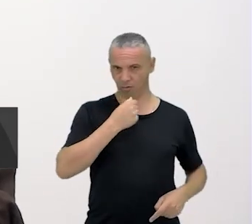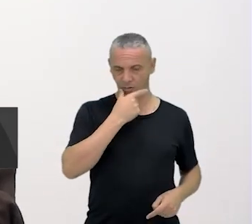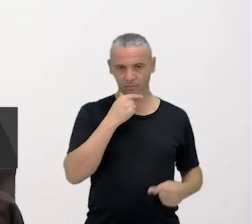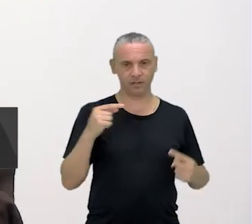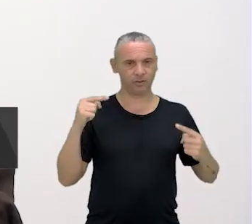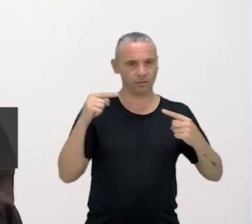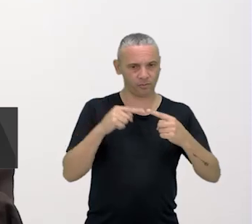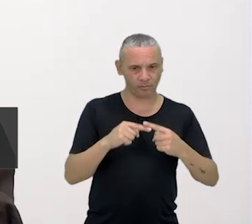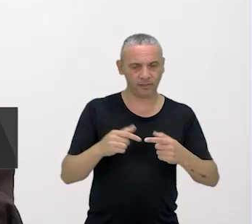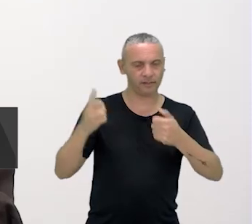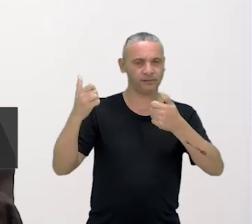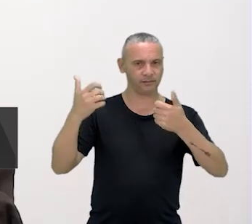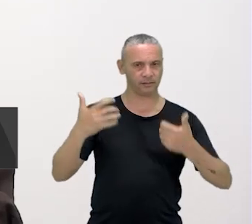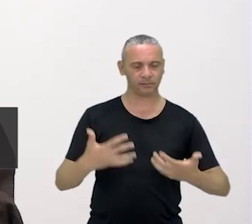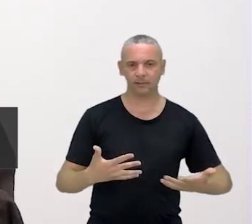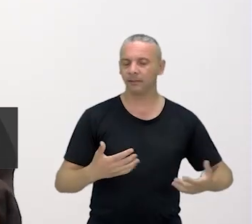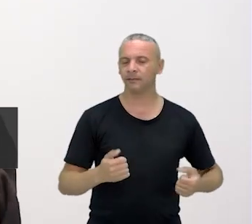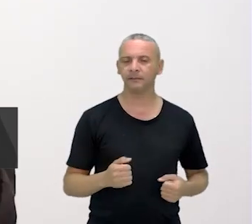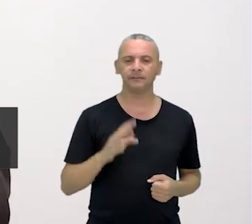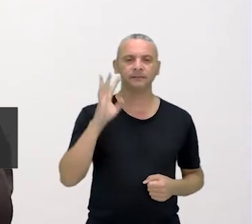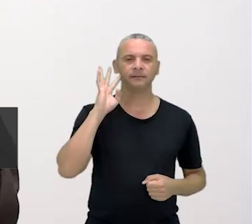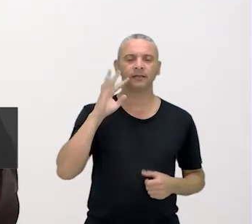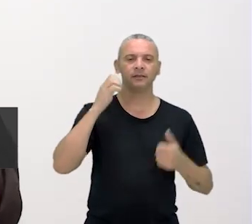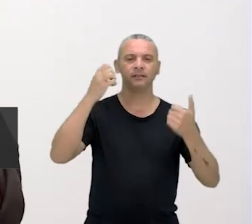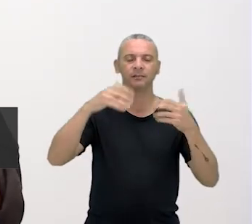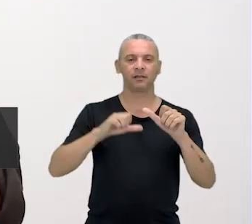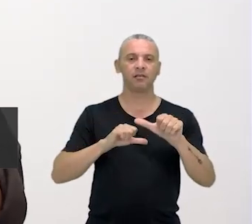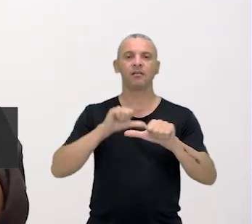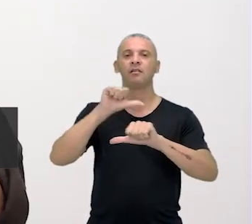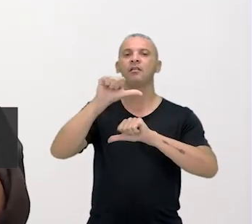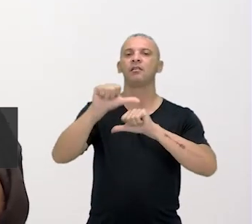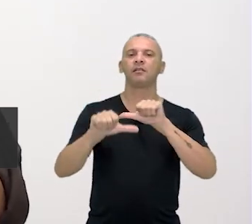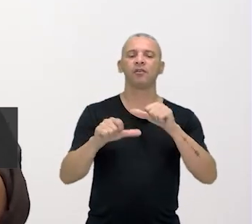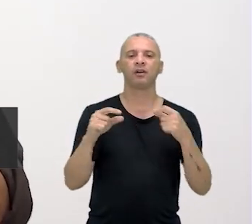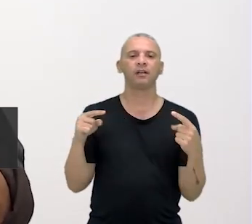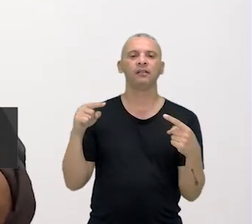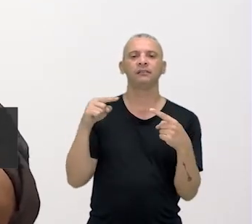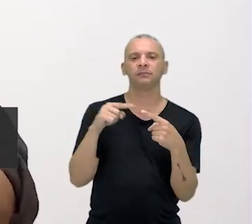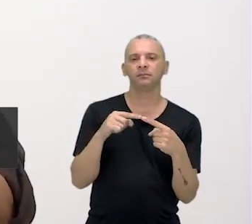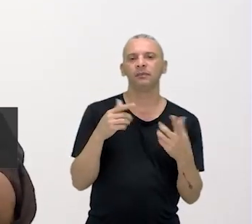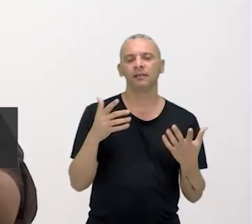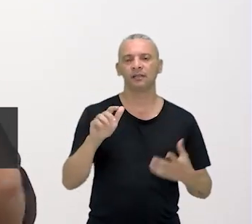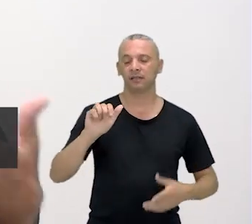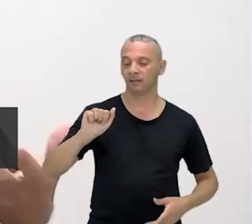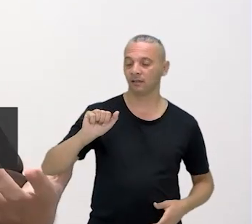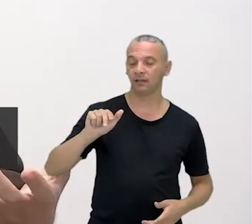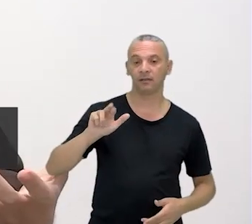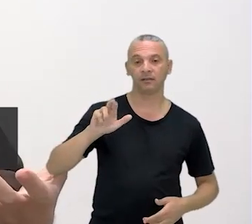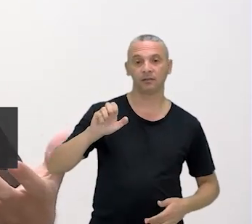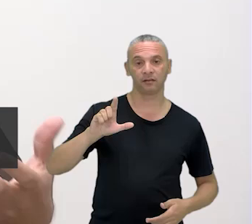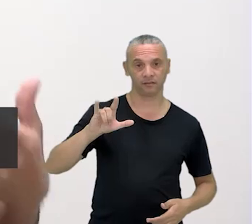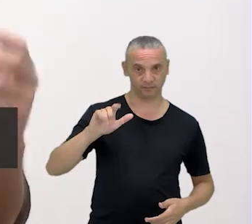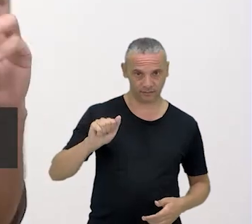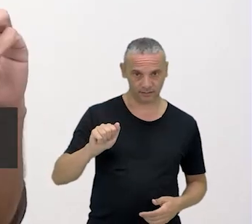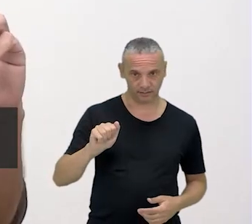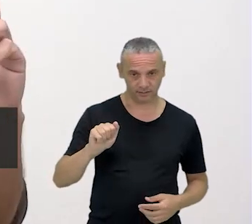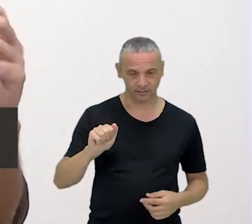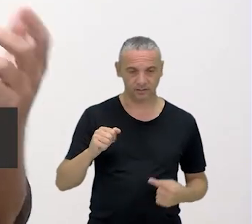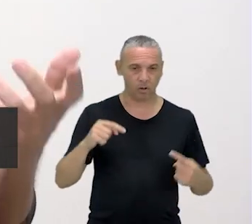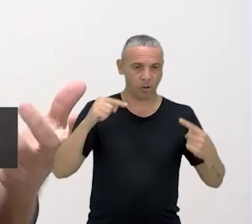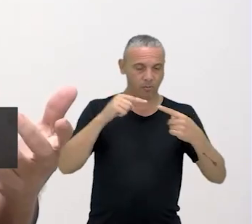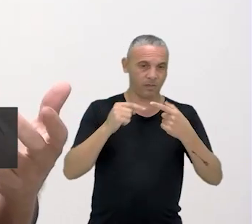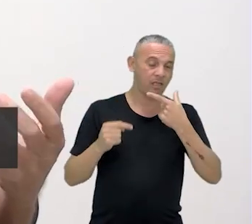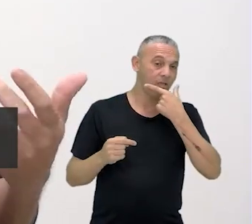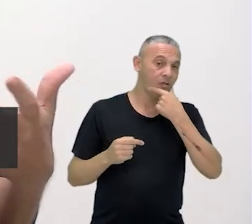Ana, ela fez um comentário muito legal aí, que houve uma troca onde colocou a Aurélia se posicionando como homem,